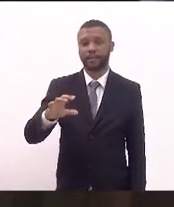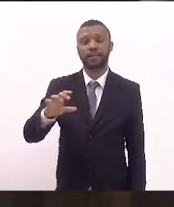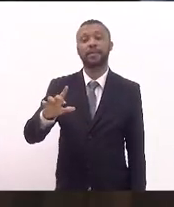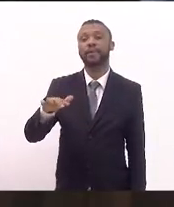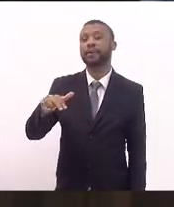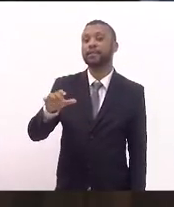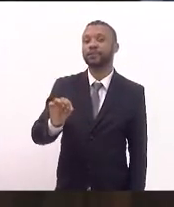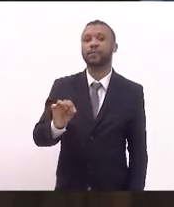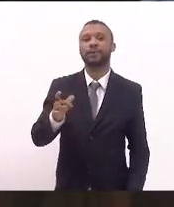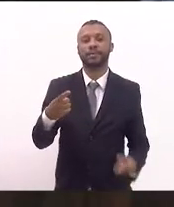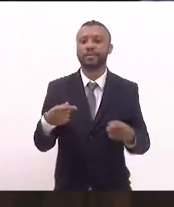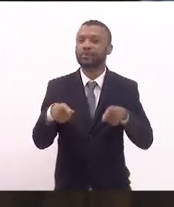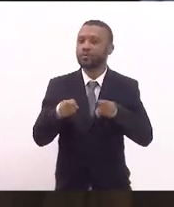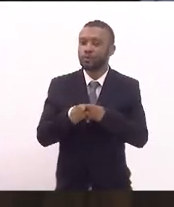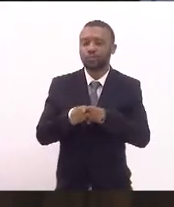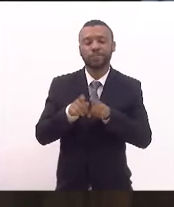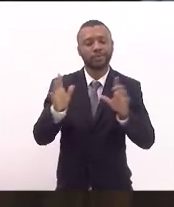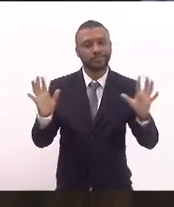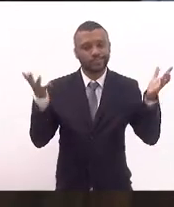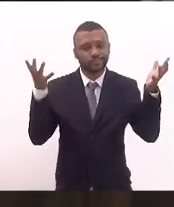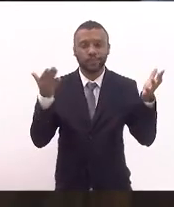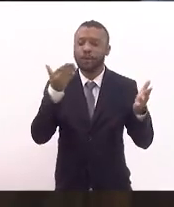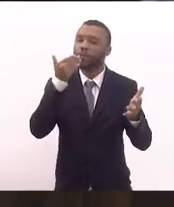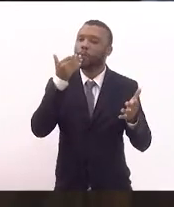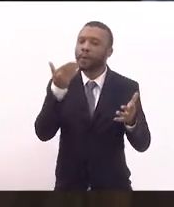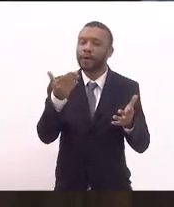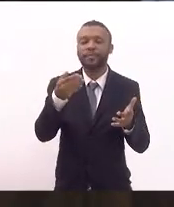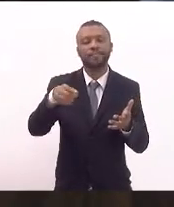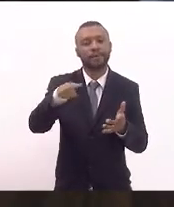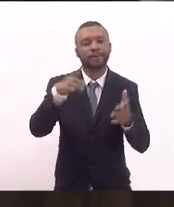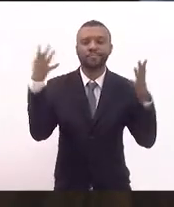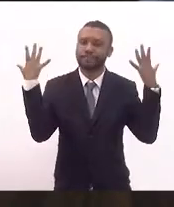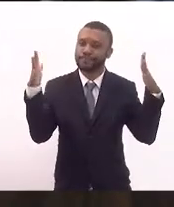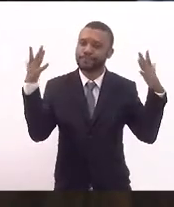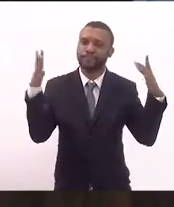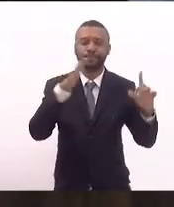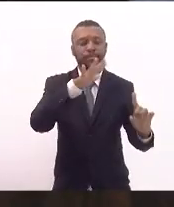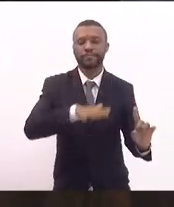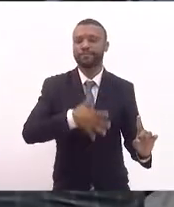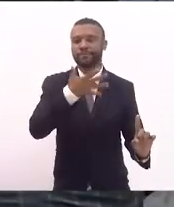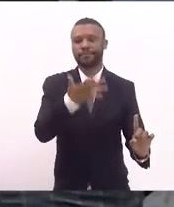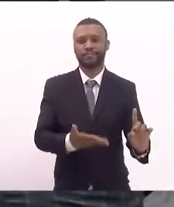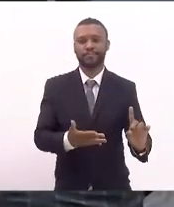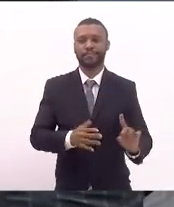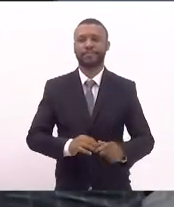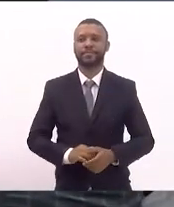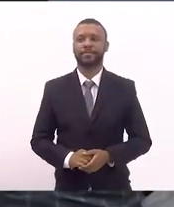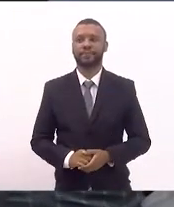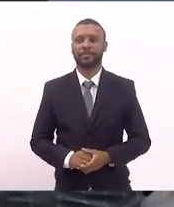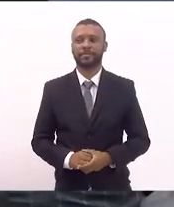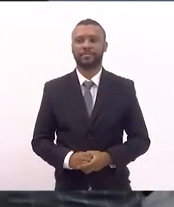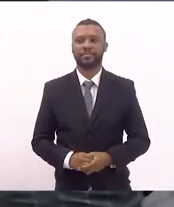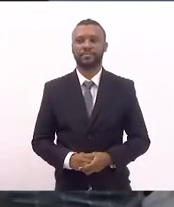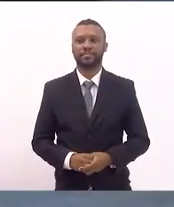aqui essa sessão comigo. Peço uma salva de palmas para a nossa homenageada.